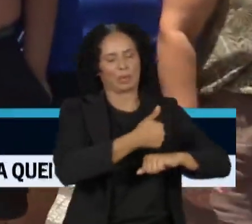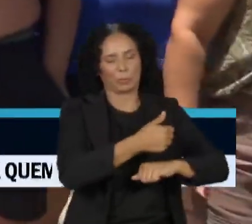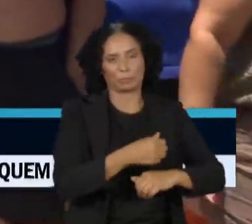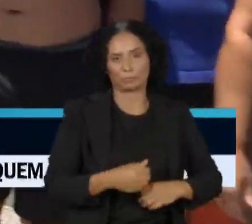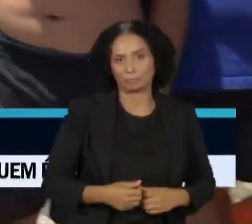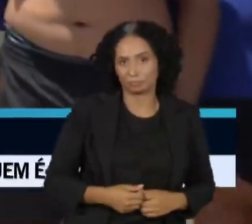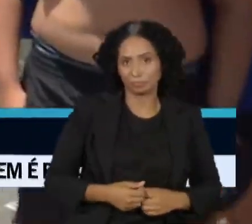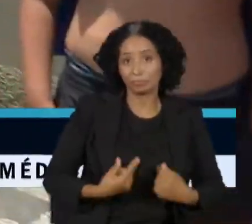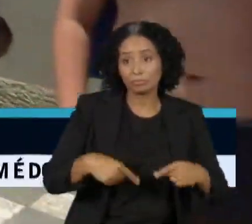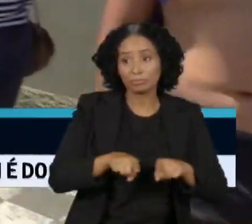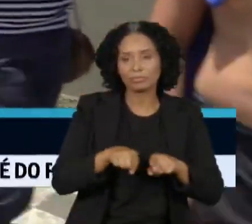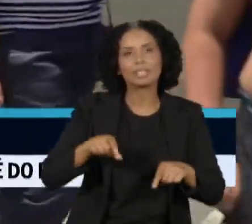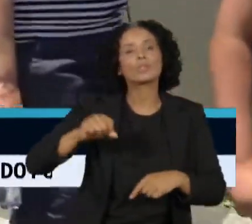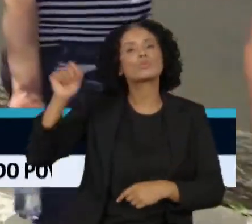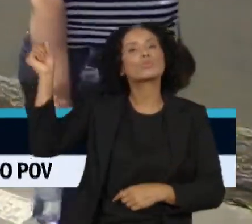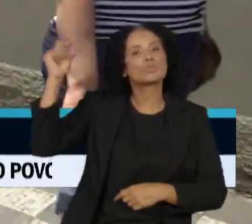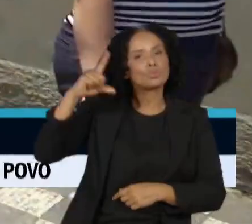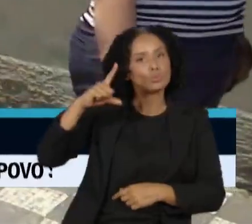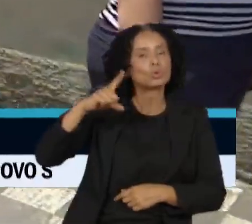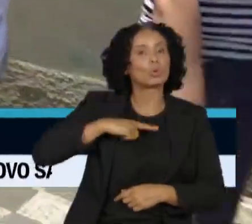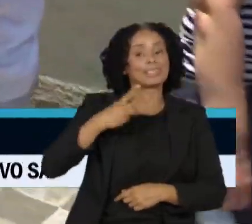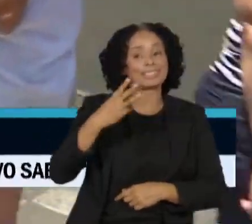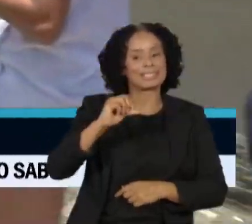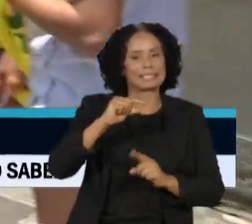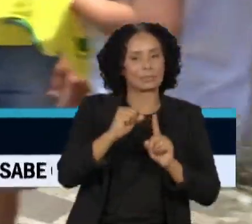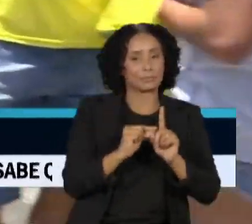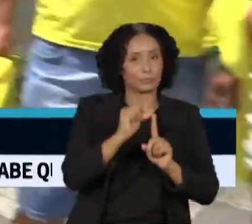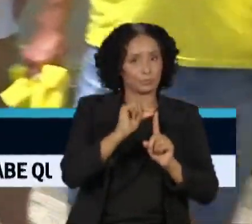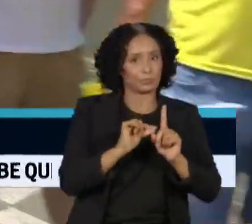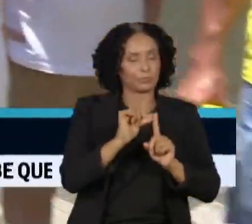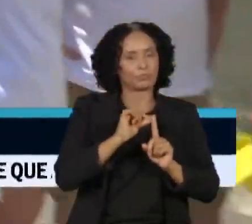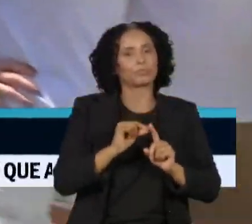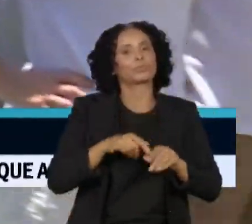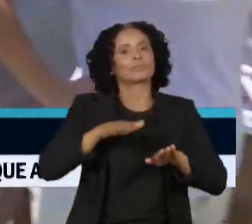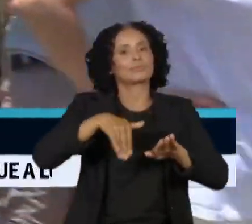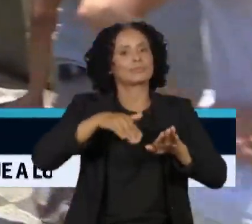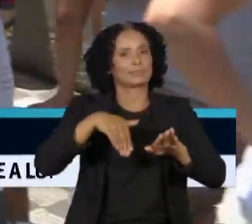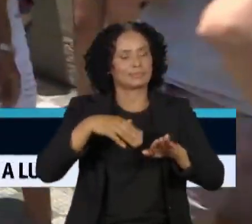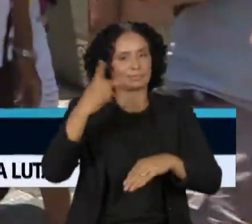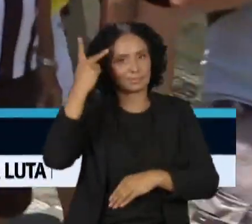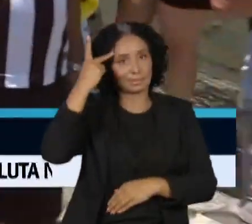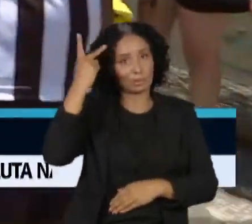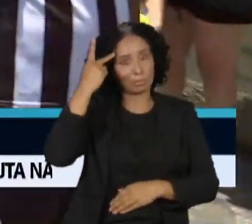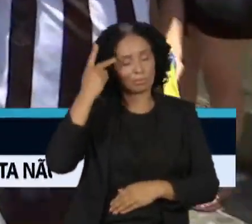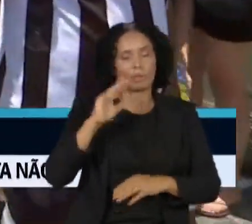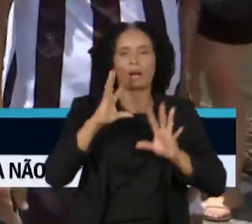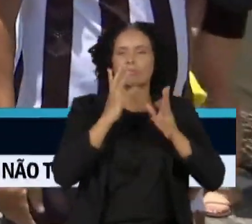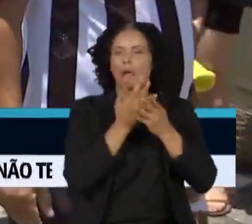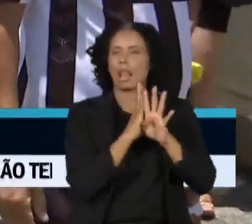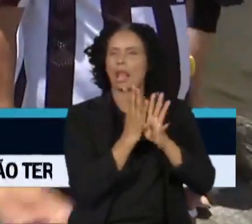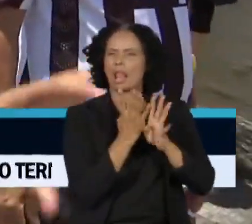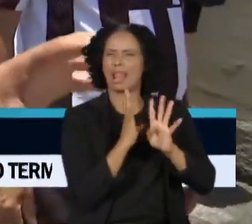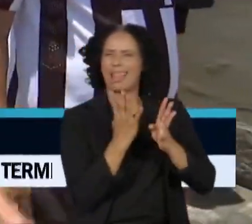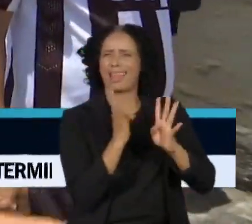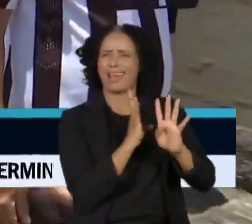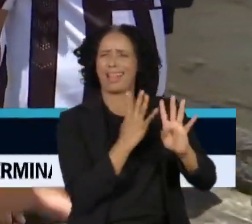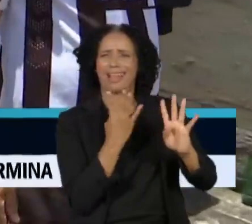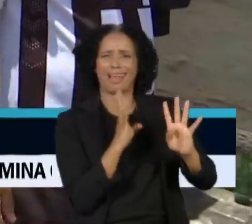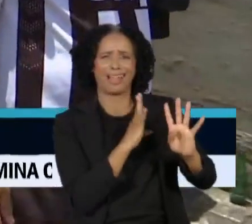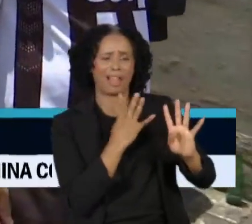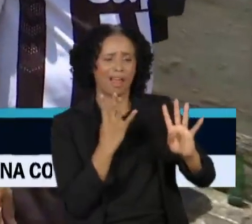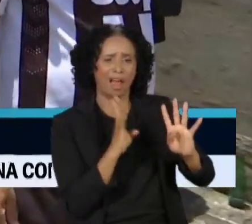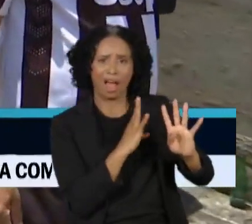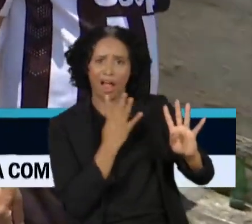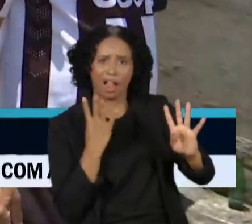sob o sol de 30 graus do verão do litoral paulista, o público não desistiu de dar o último adeus a Pelé. As filas aqui